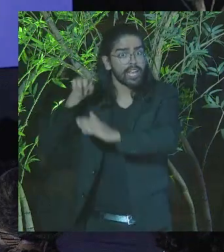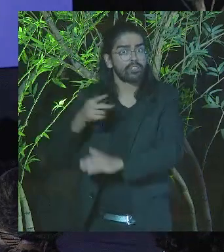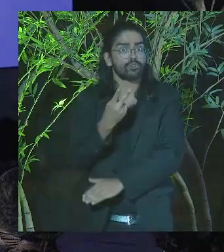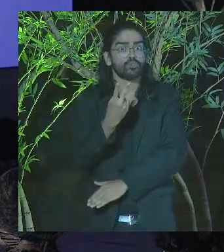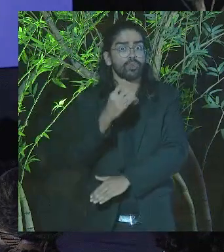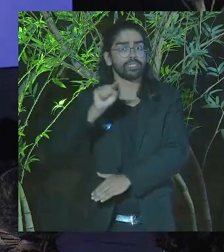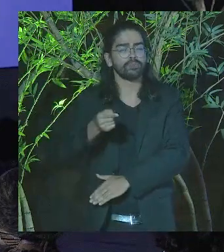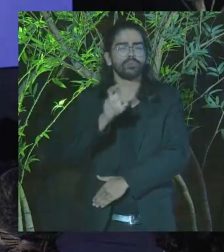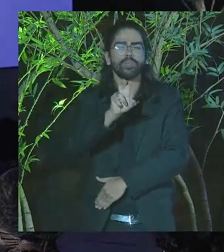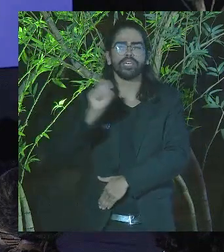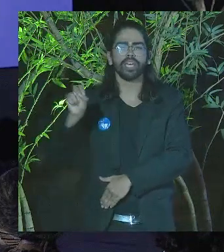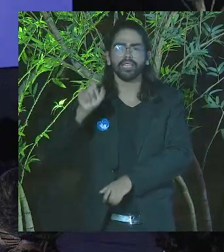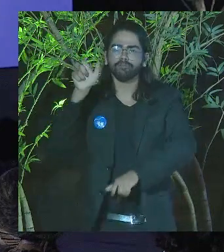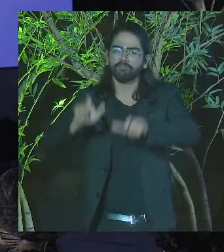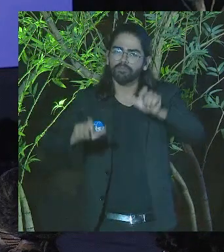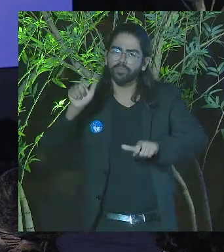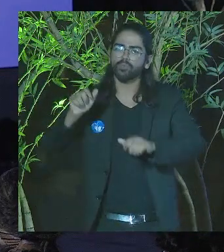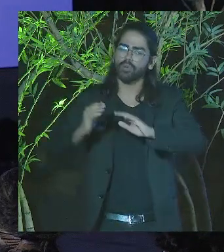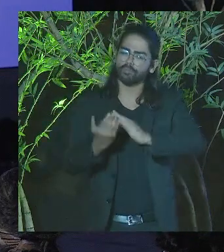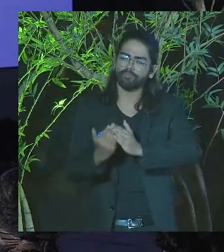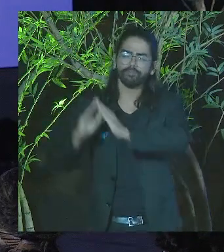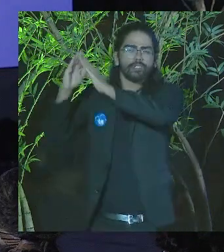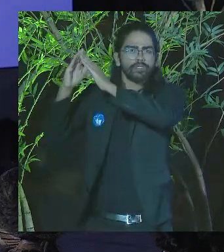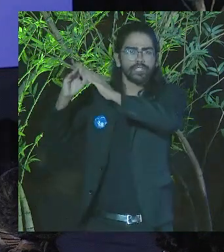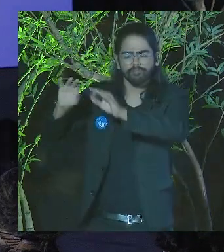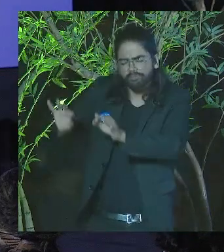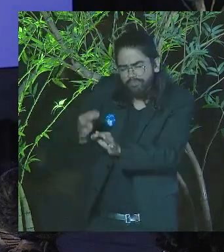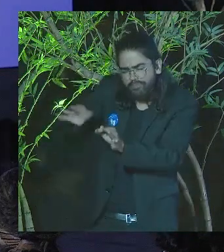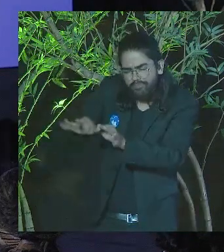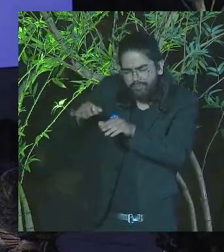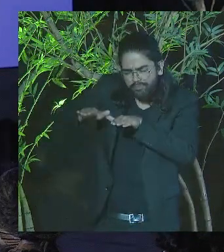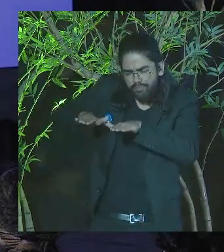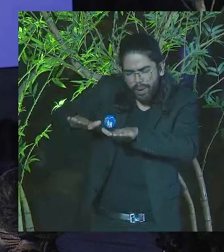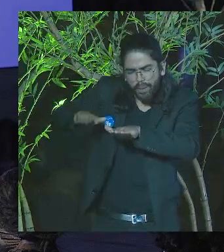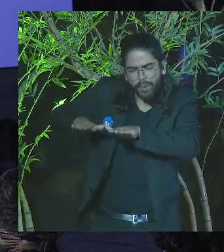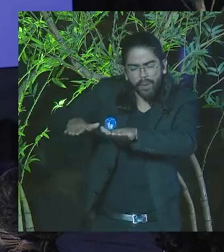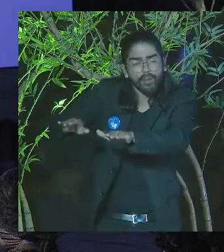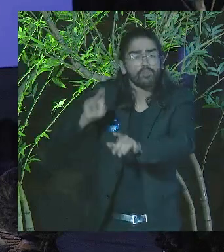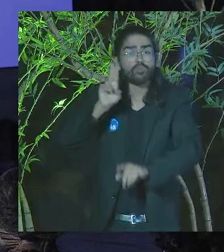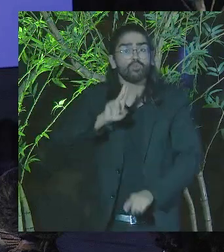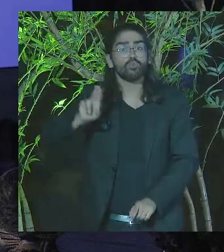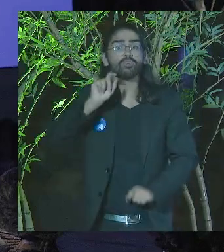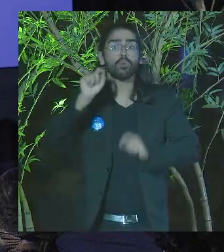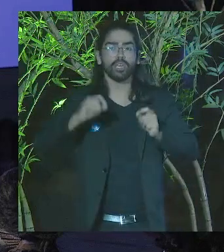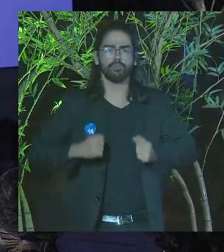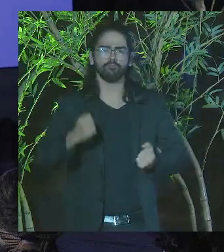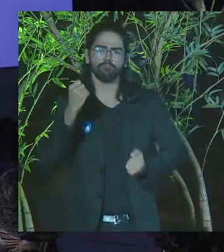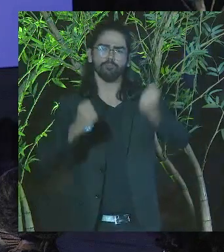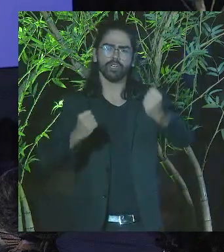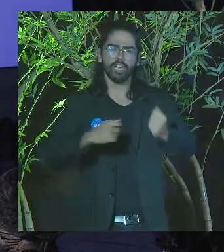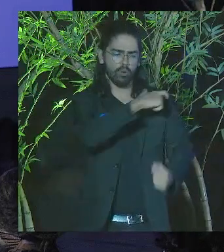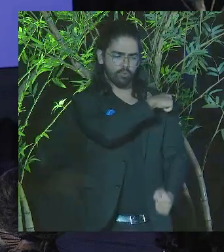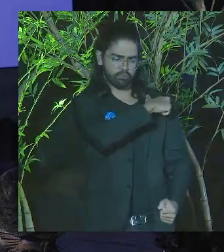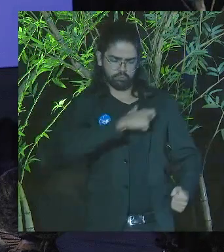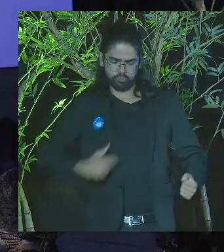da periferia em situação de vulnerabilidade utilizam resíduos de cinto de segurança para criar